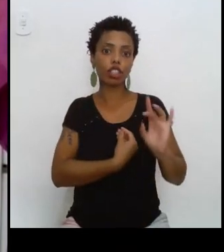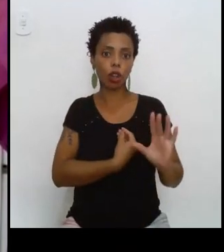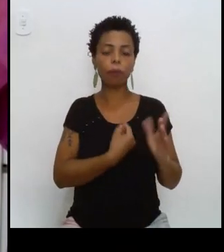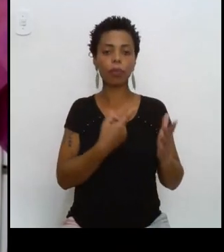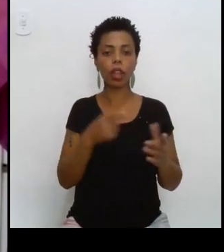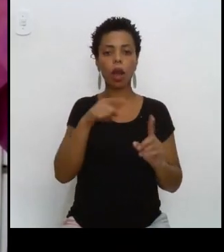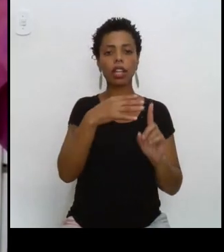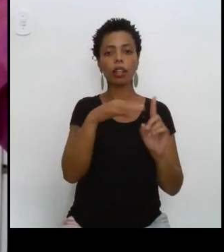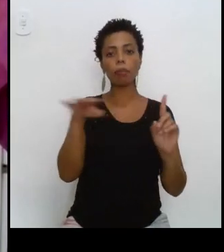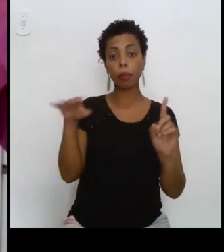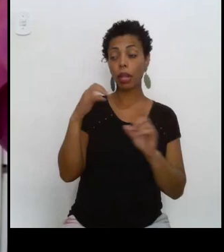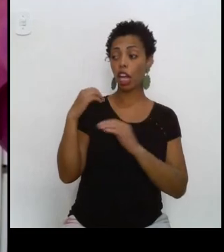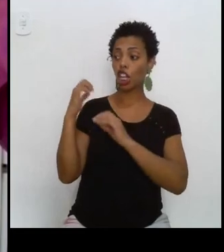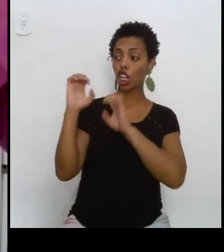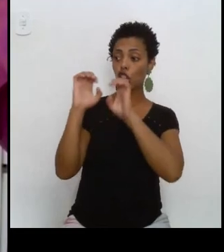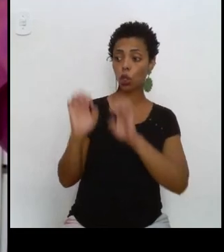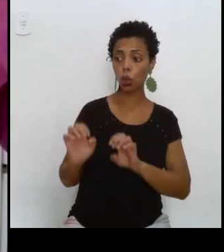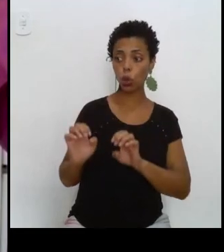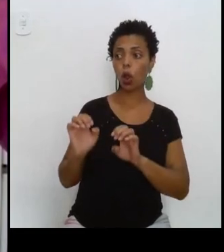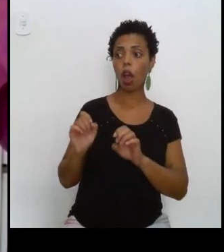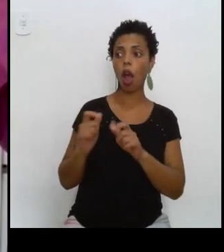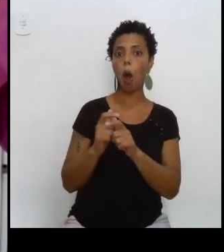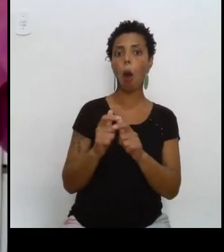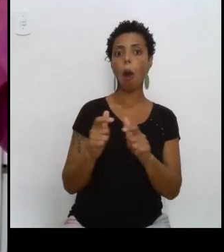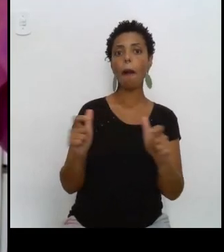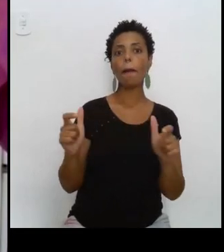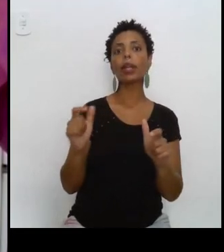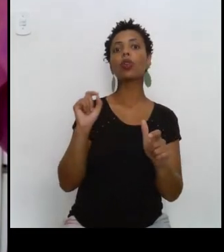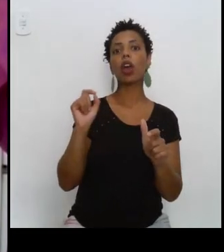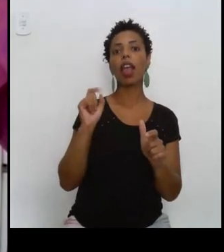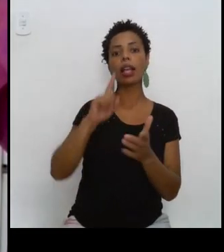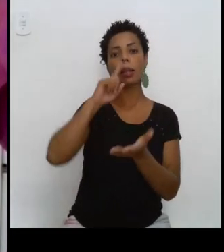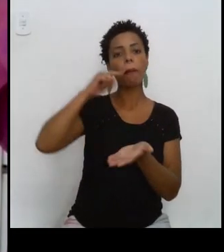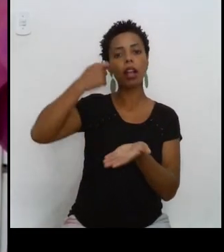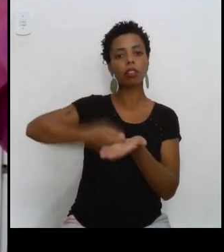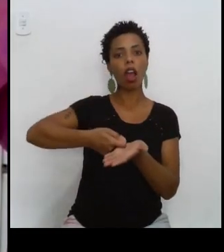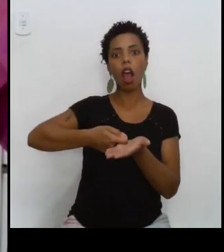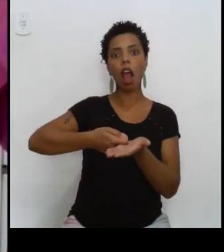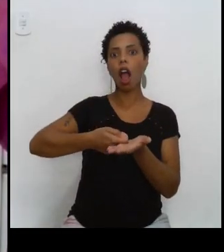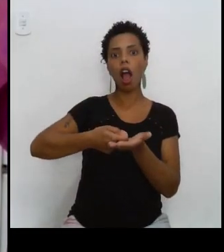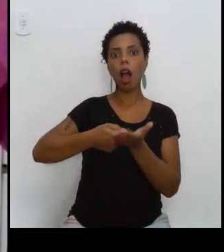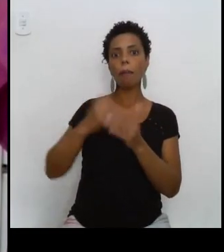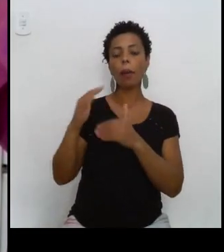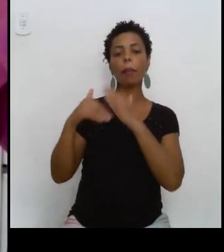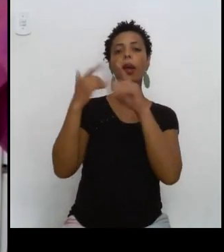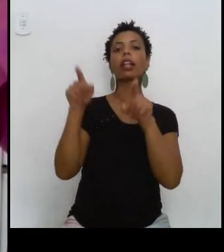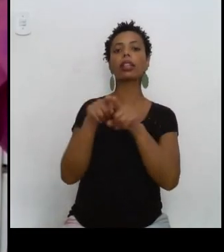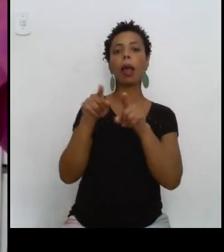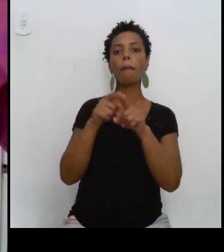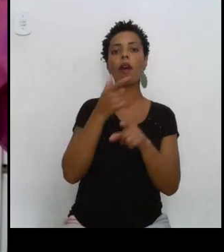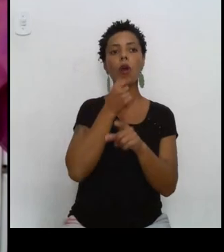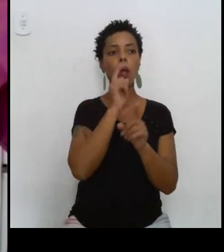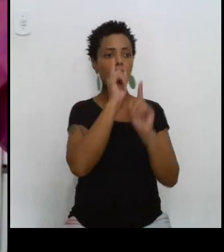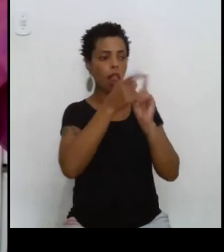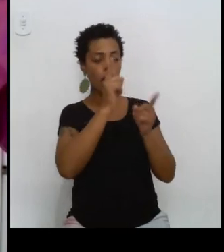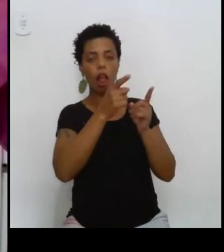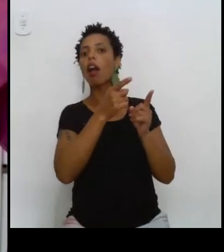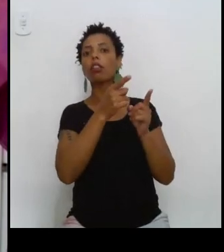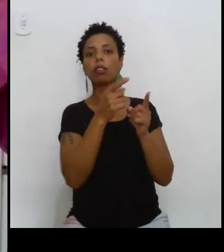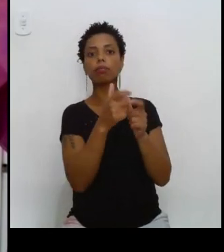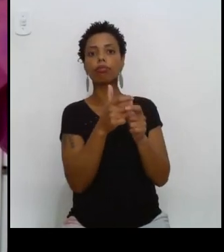aumentada um processo de manutenção desse patriarcado de manutenção das cinzas da gêmeas e que vai aceitar Mais